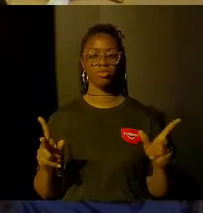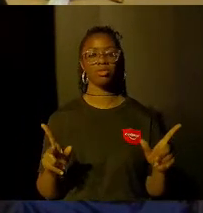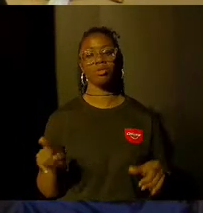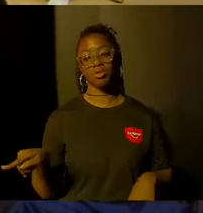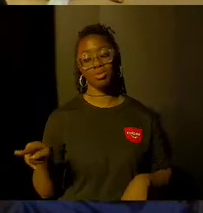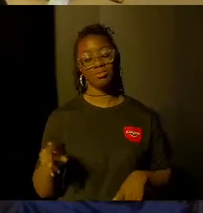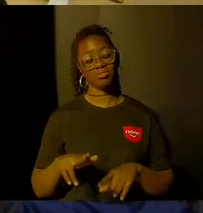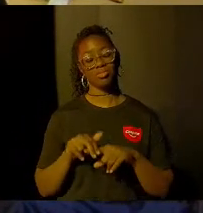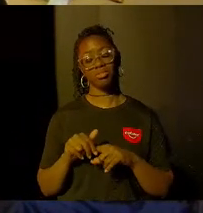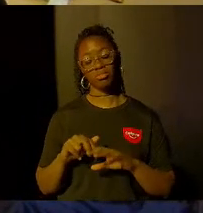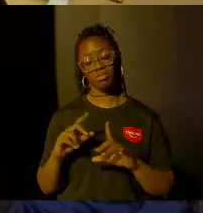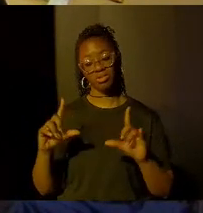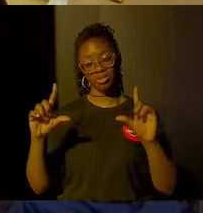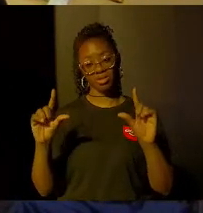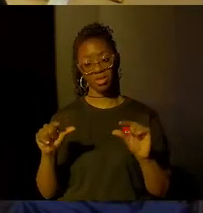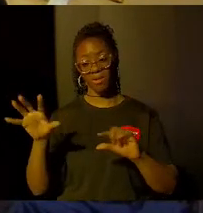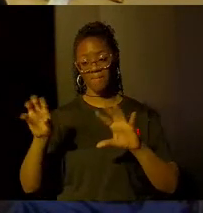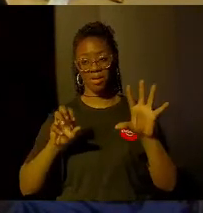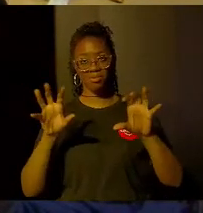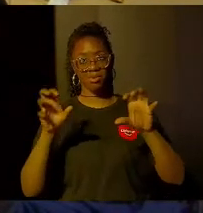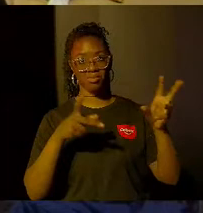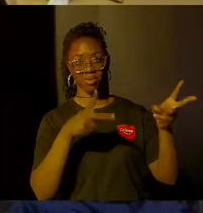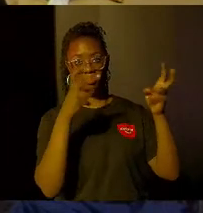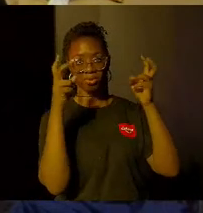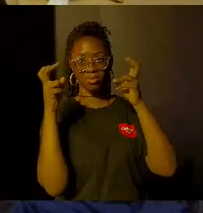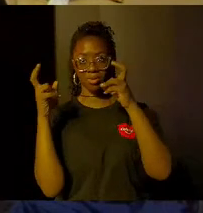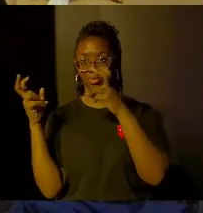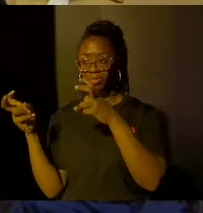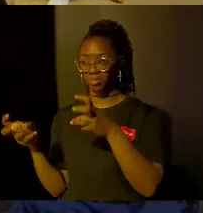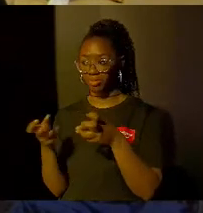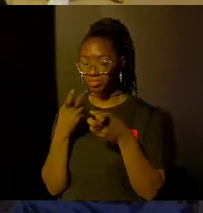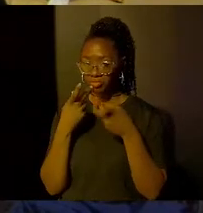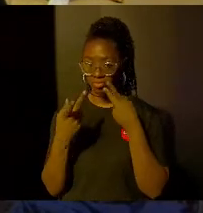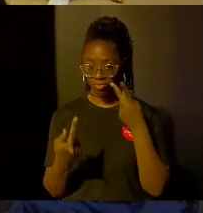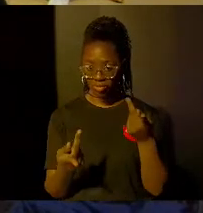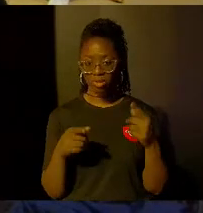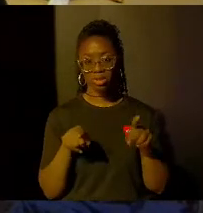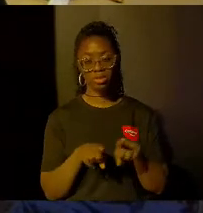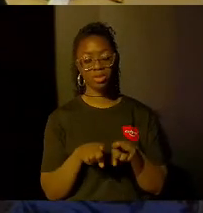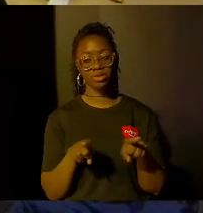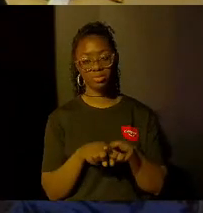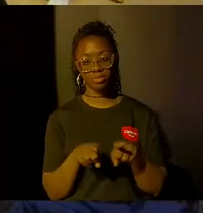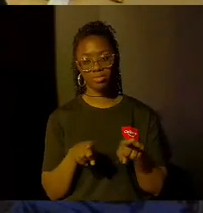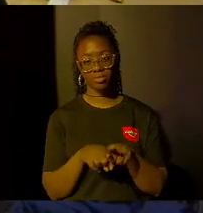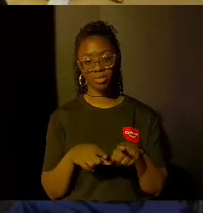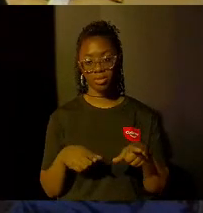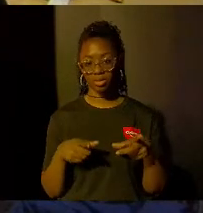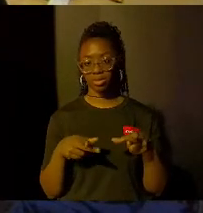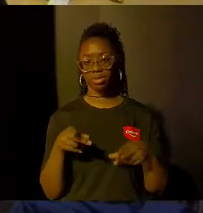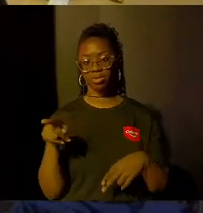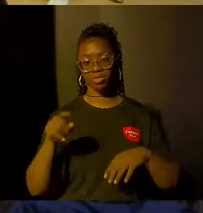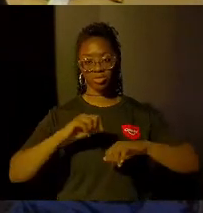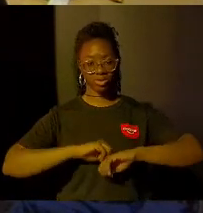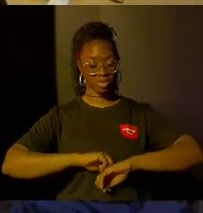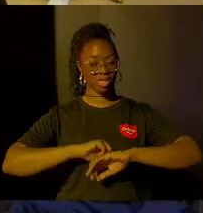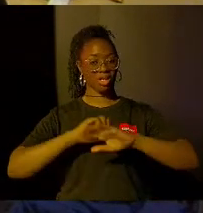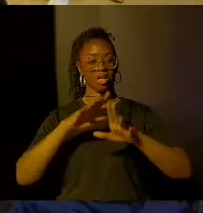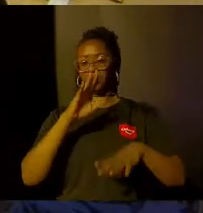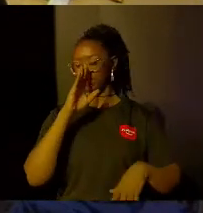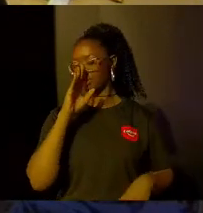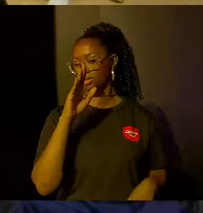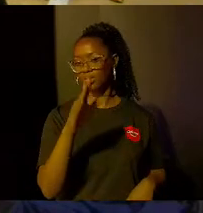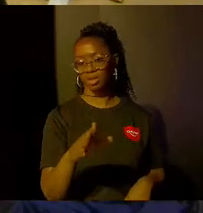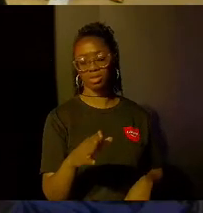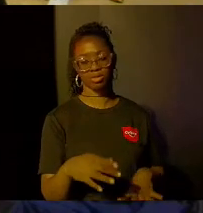tão reduzidos impactação e expressão assim também era a maneira clara e direta com que